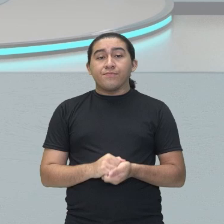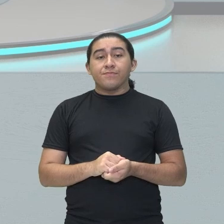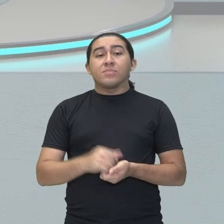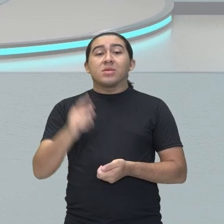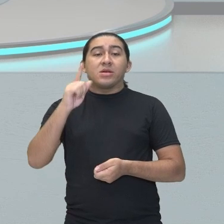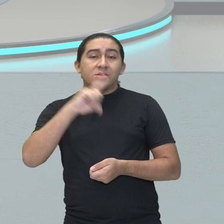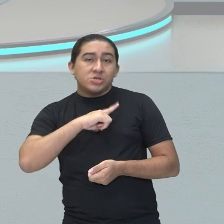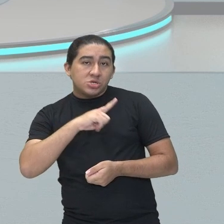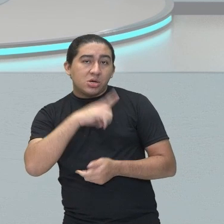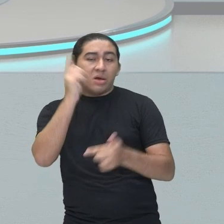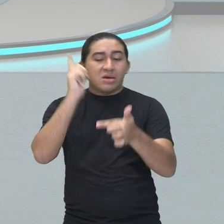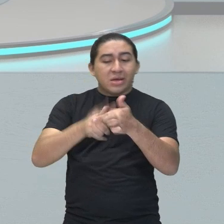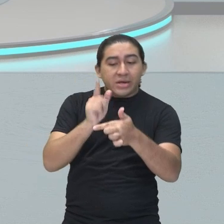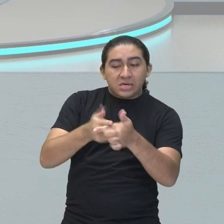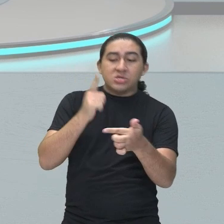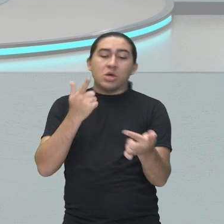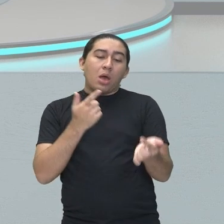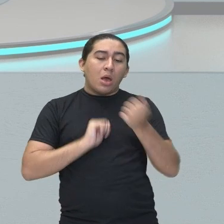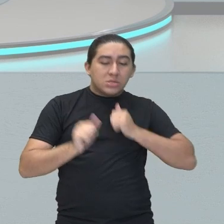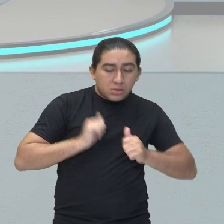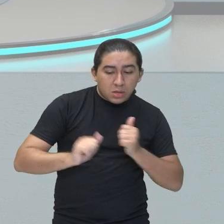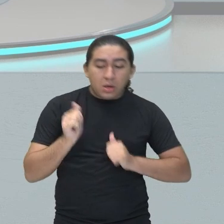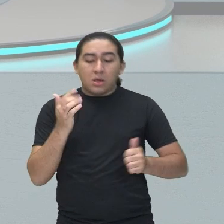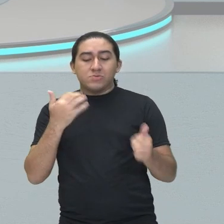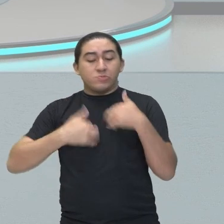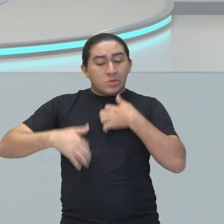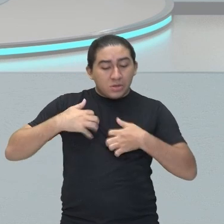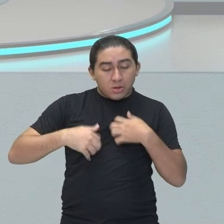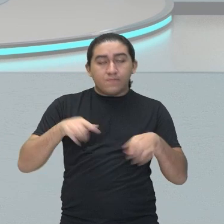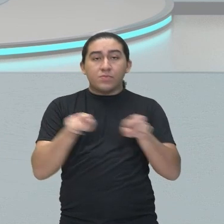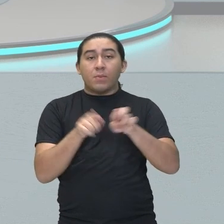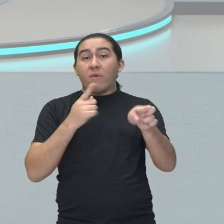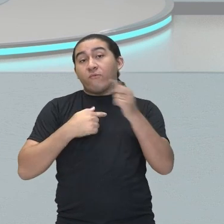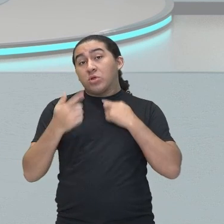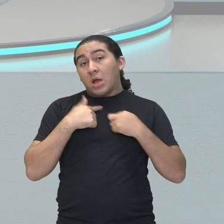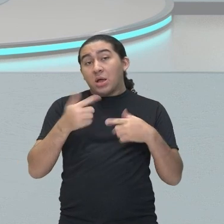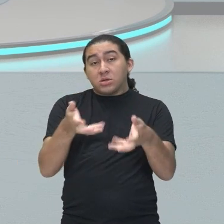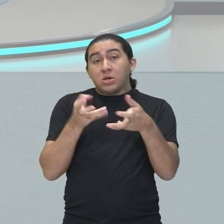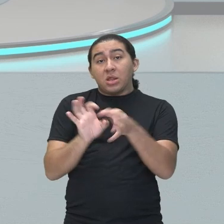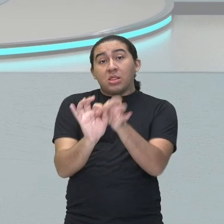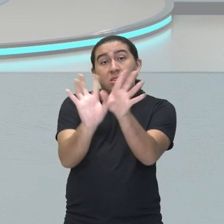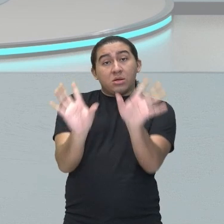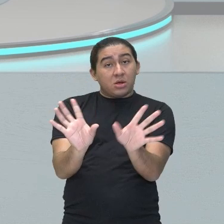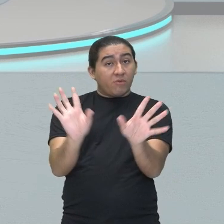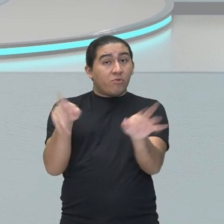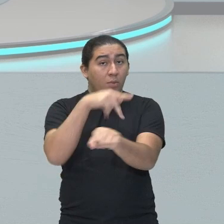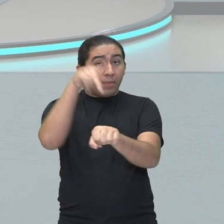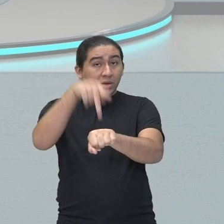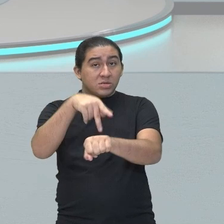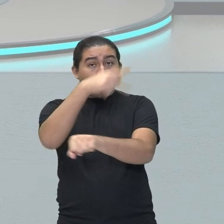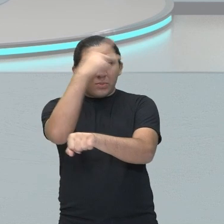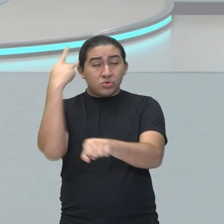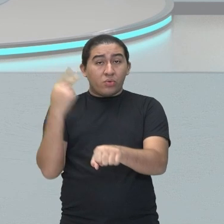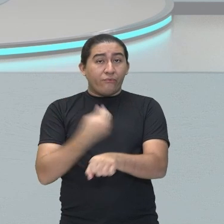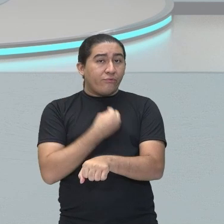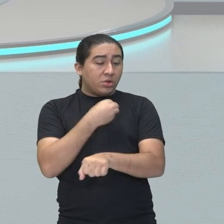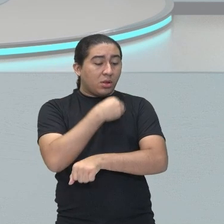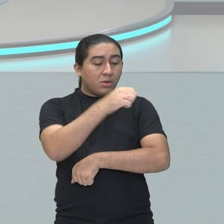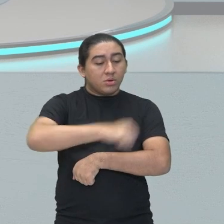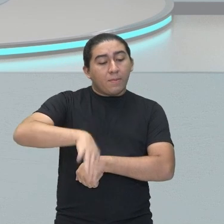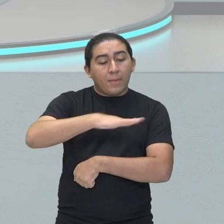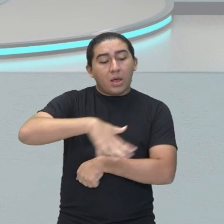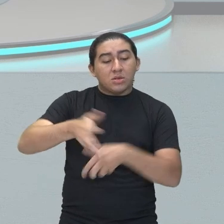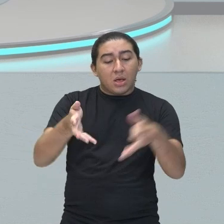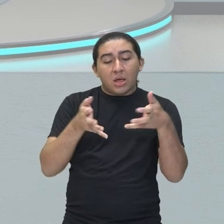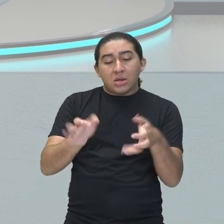aquela insatisfação, havia aquele desejo de liberdade de quem vivia aqui, das pessoas que